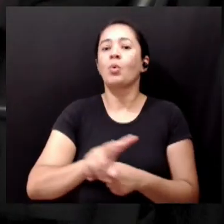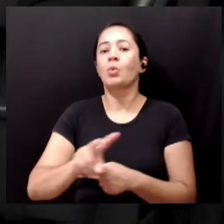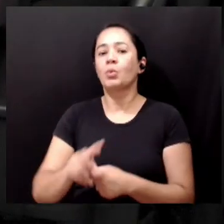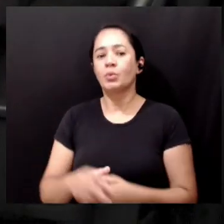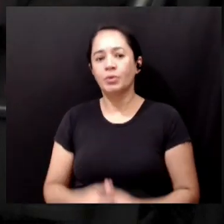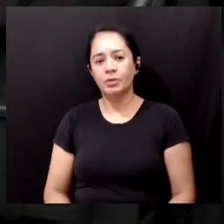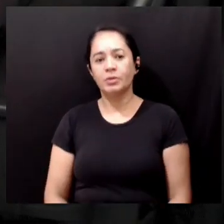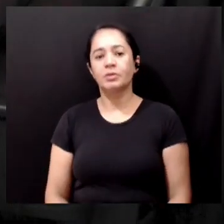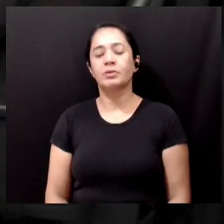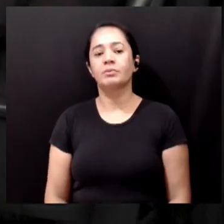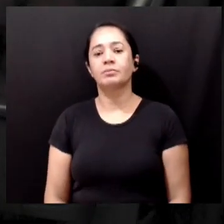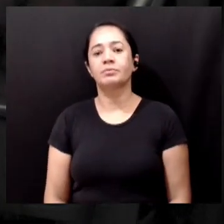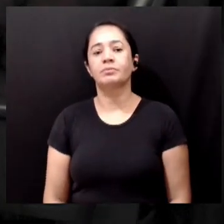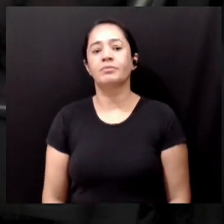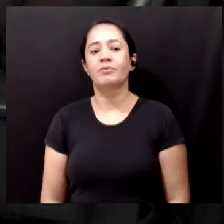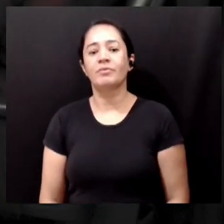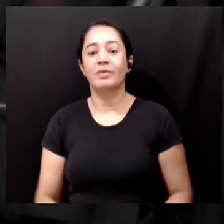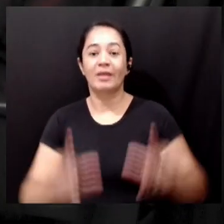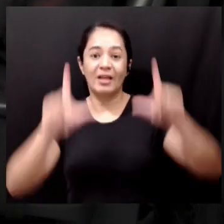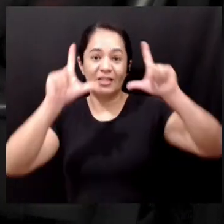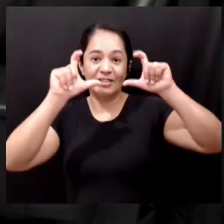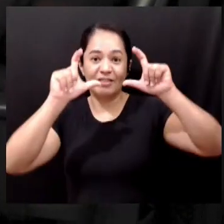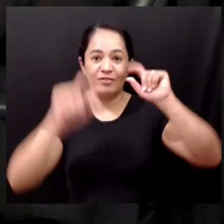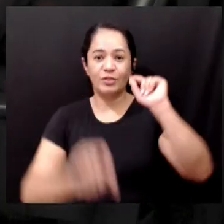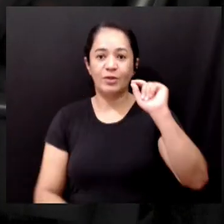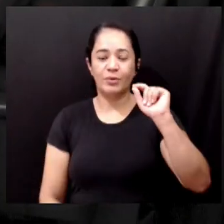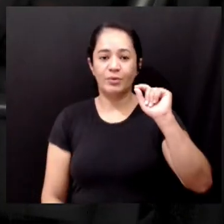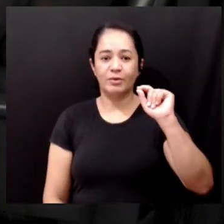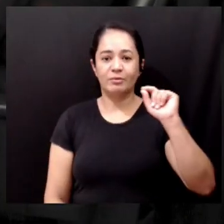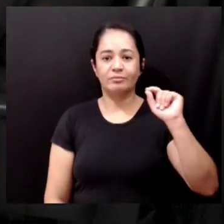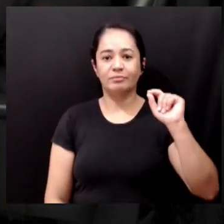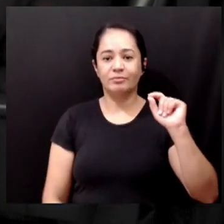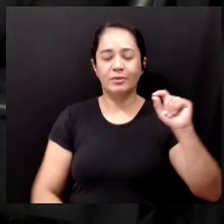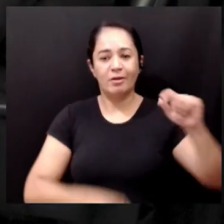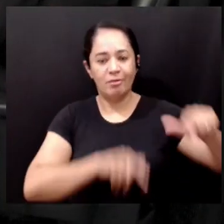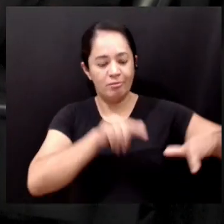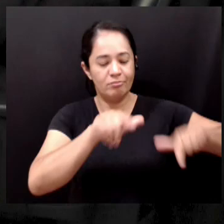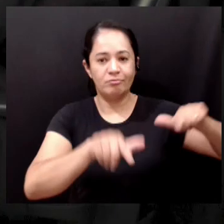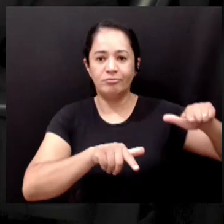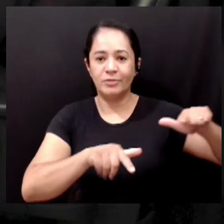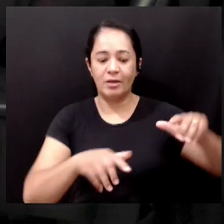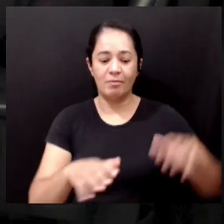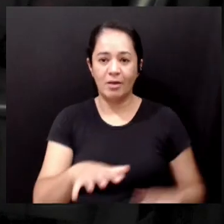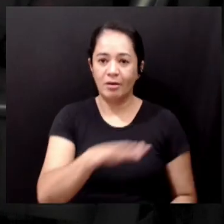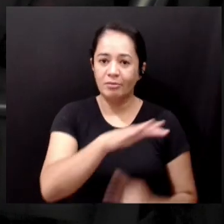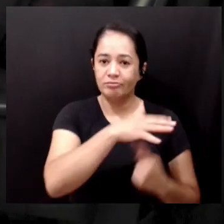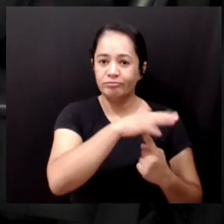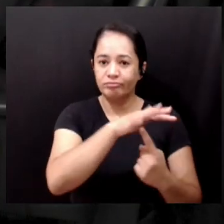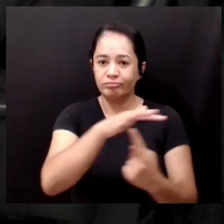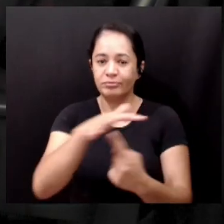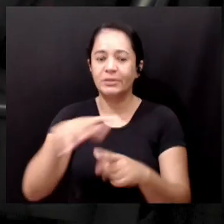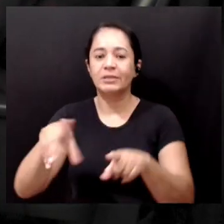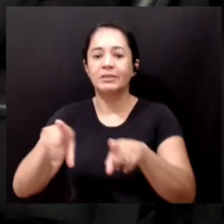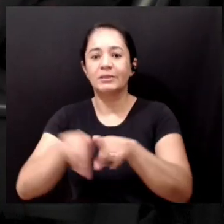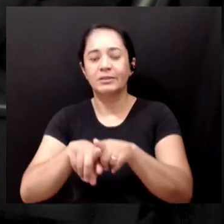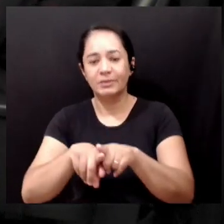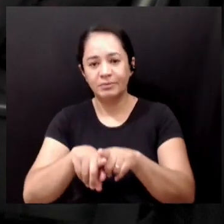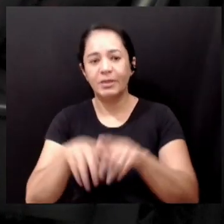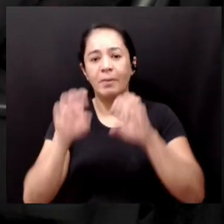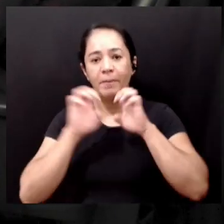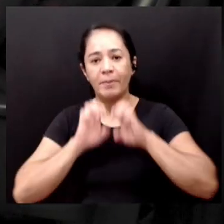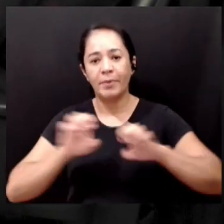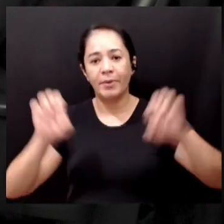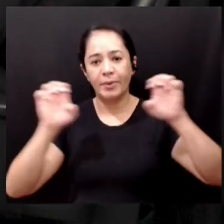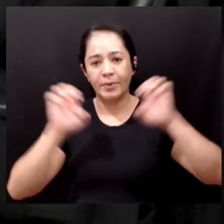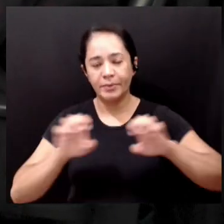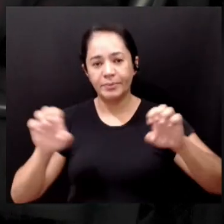quê? Essa foto foi um trabalho que nós fizemos em praça pública também, né? De evangelismo, né? Tá. De evangelismo. Então, nós Mas fizemos...